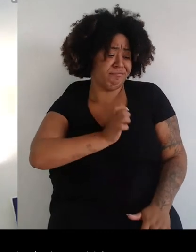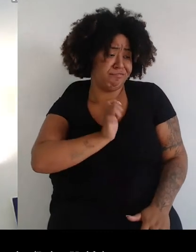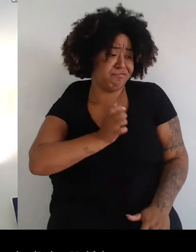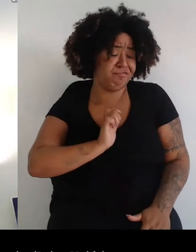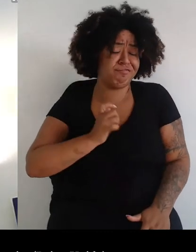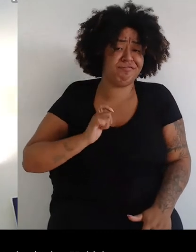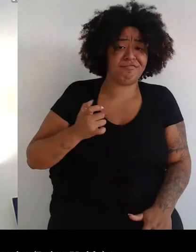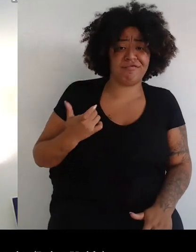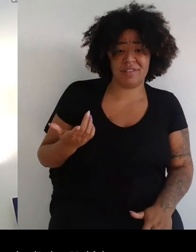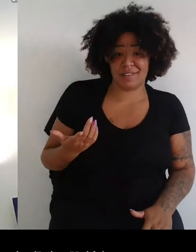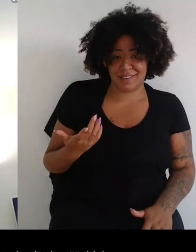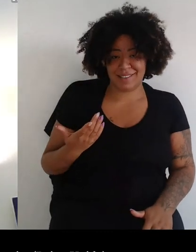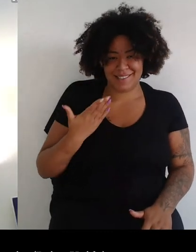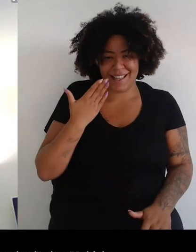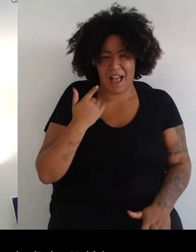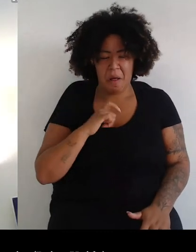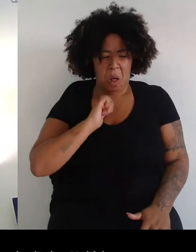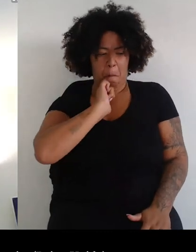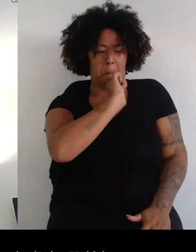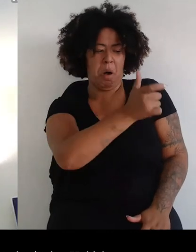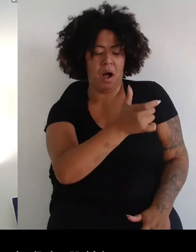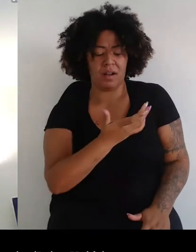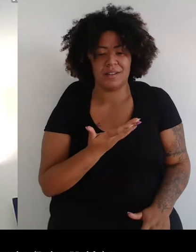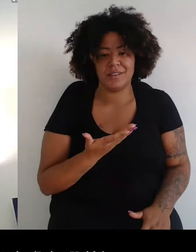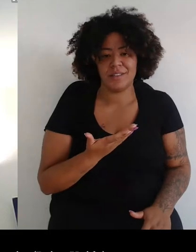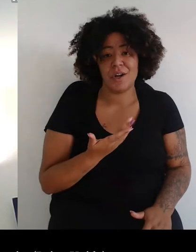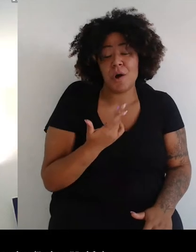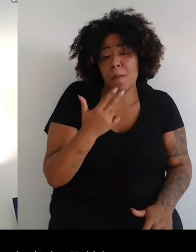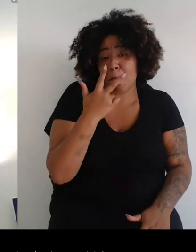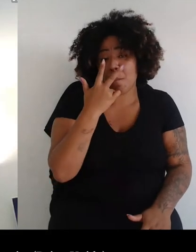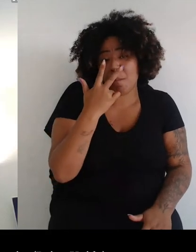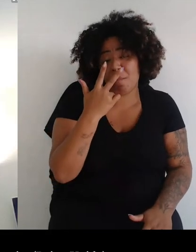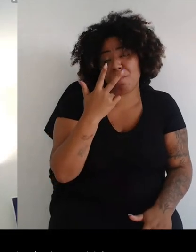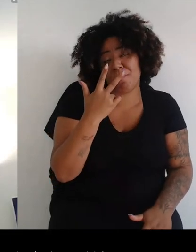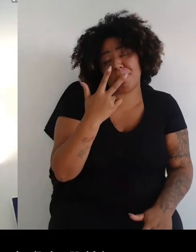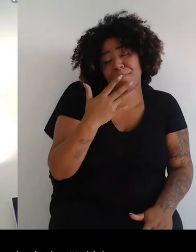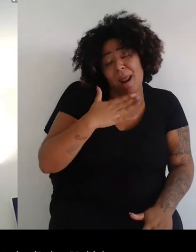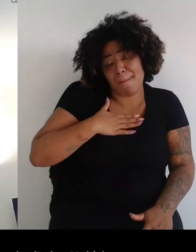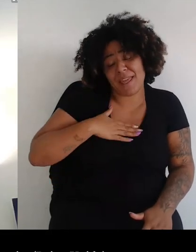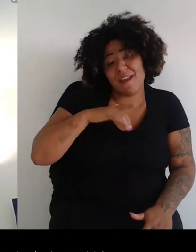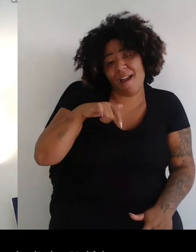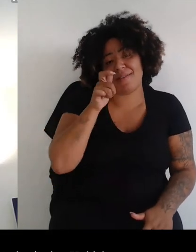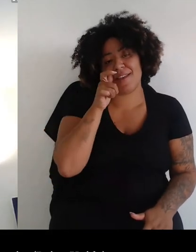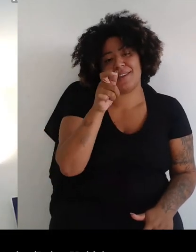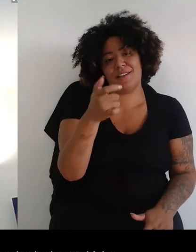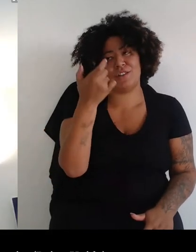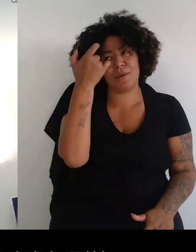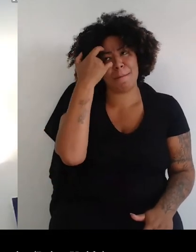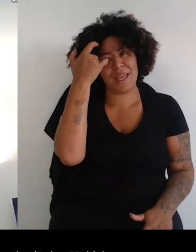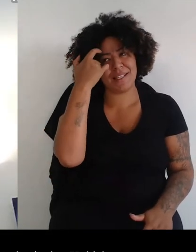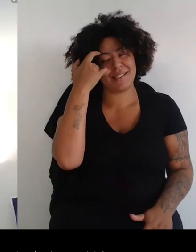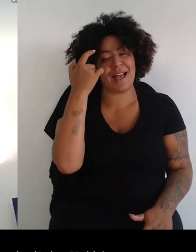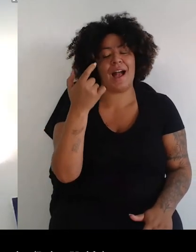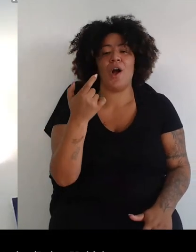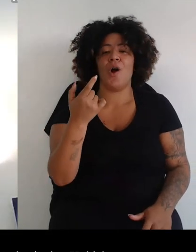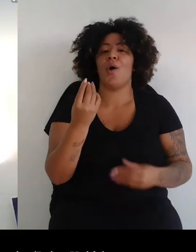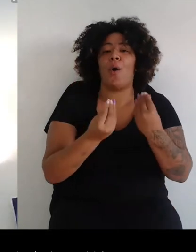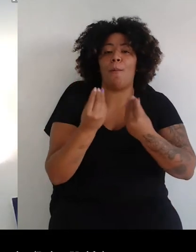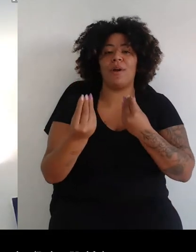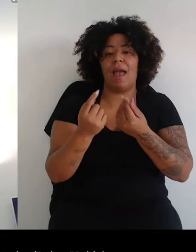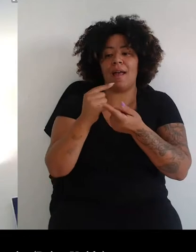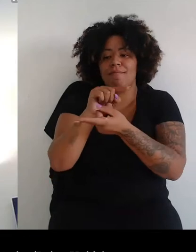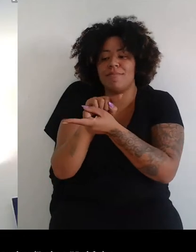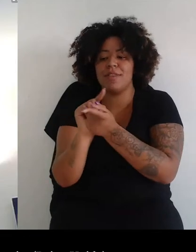coisas por isso que eu achei tão interessante pensar nesses indivíduos criativos e alguém como